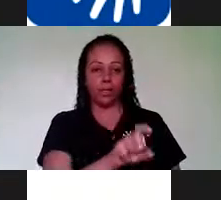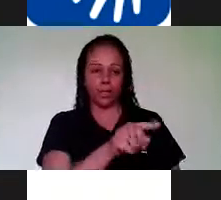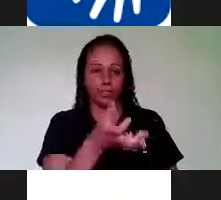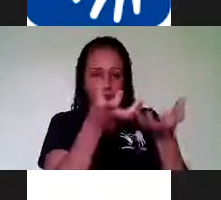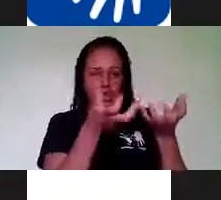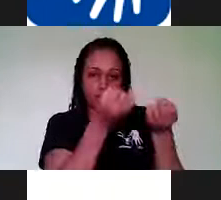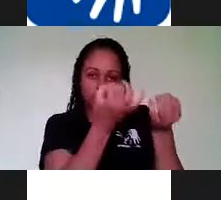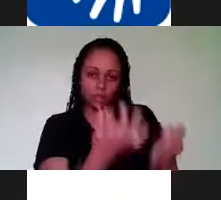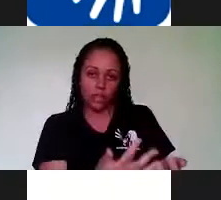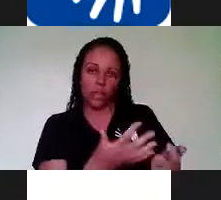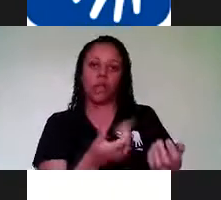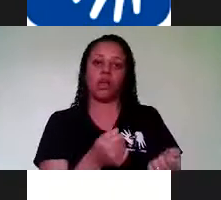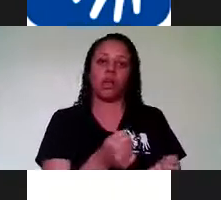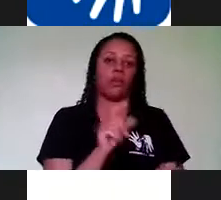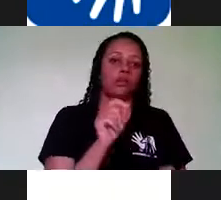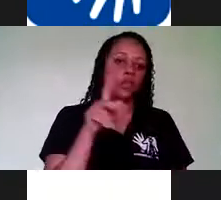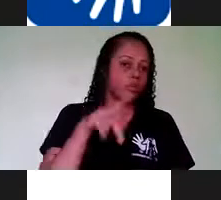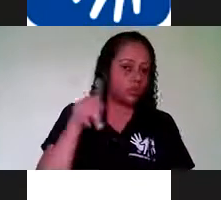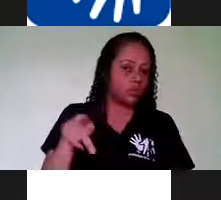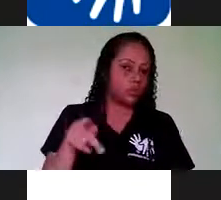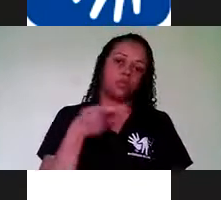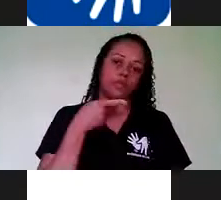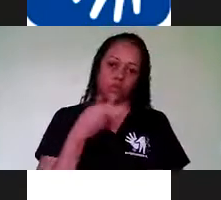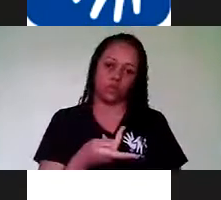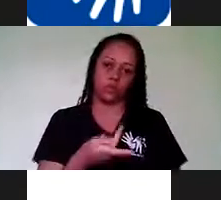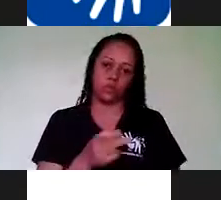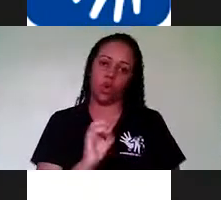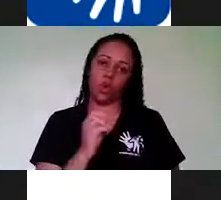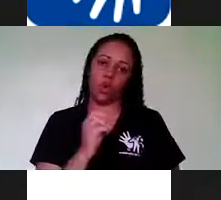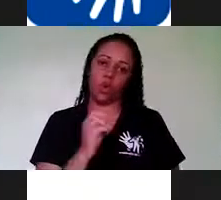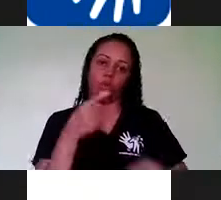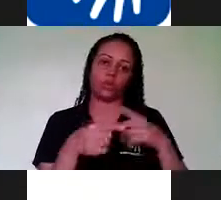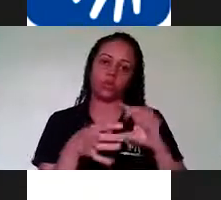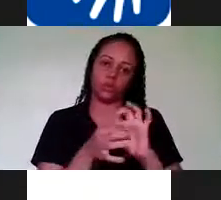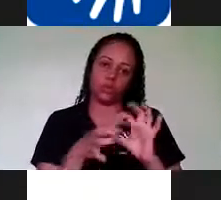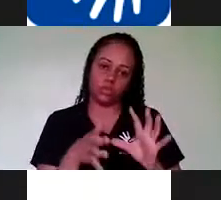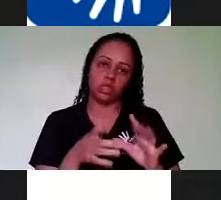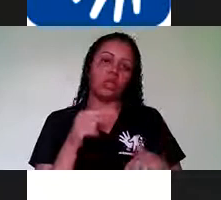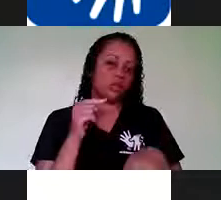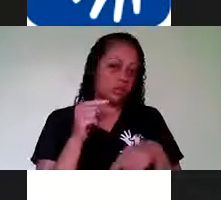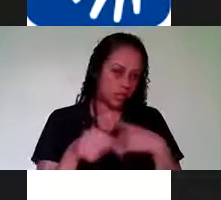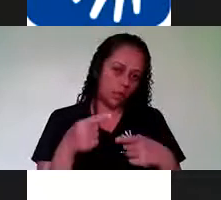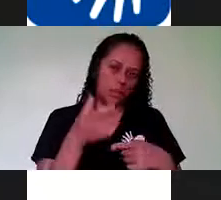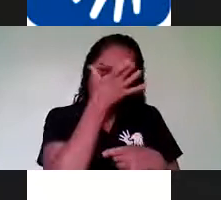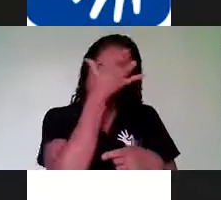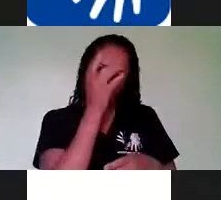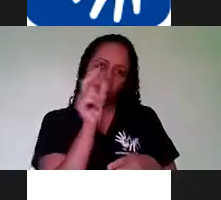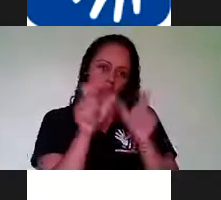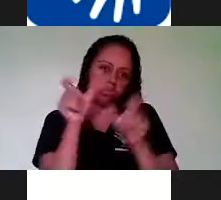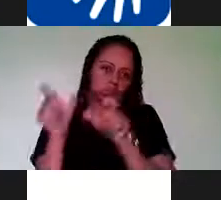para fazer isso depois que os próximos inscritos falarem? Acho que depois que o pessoal falar,